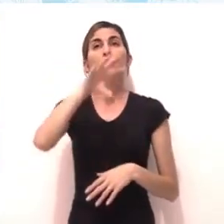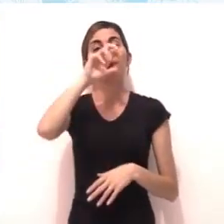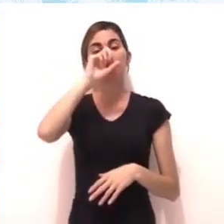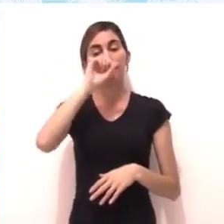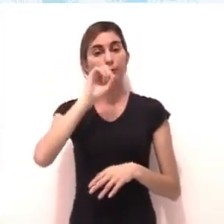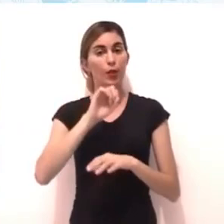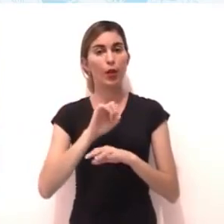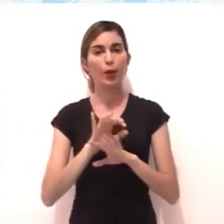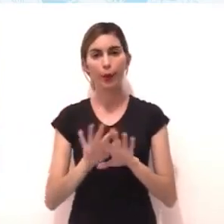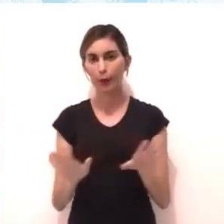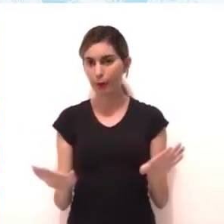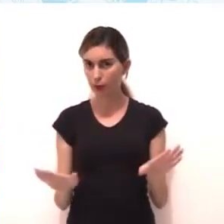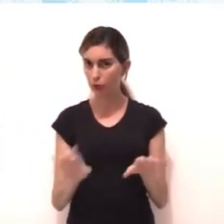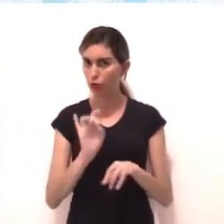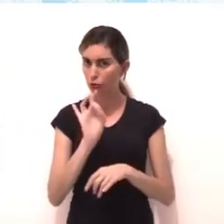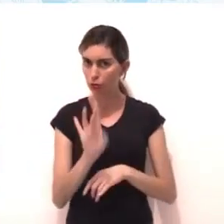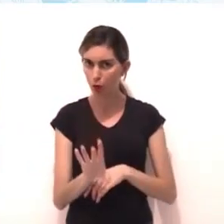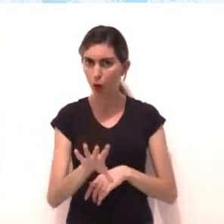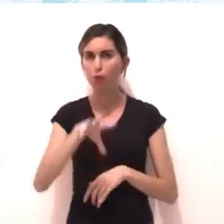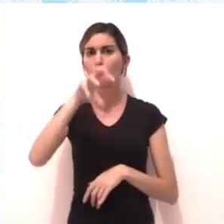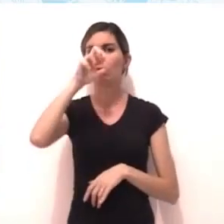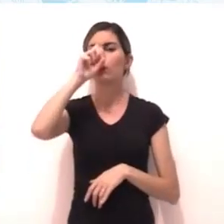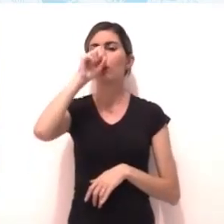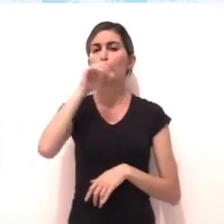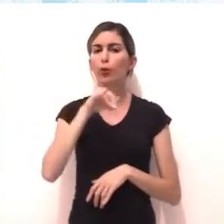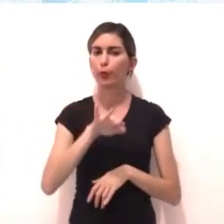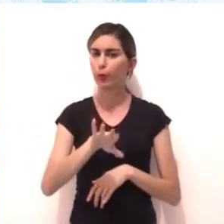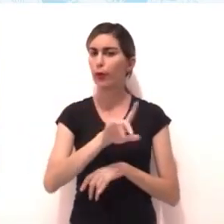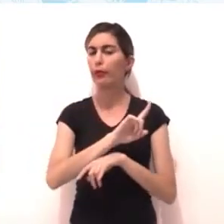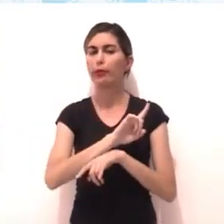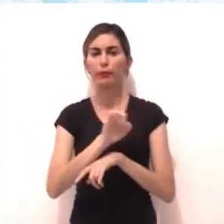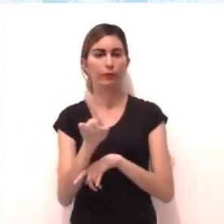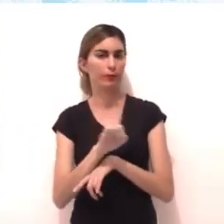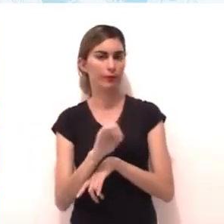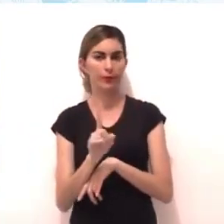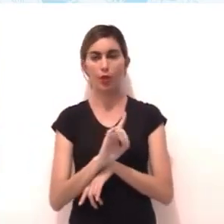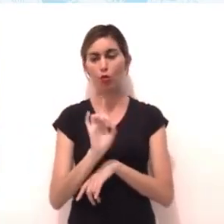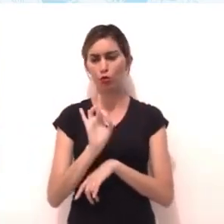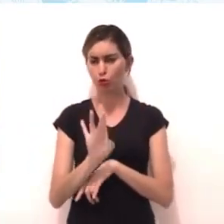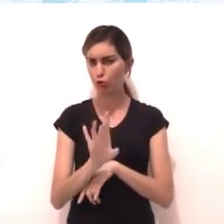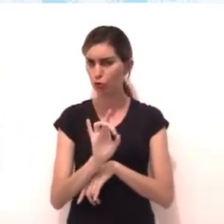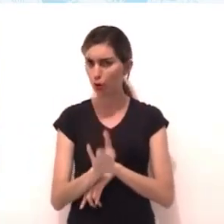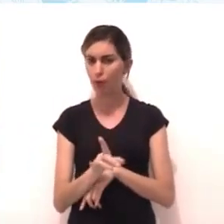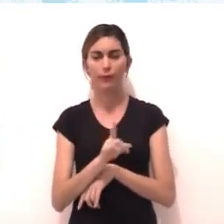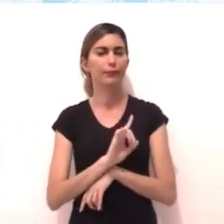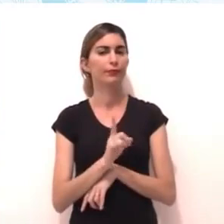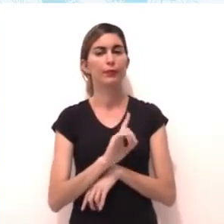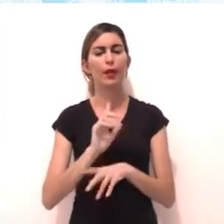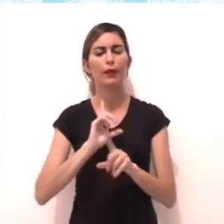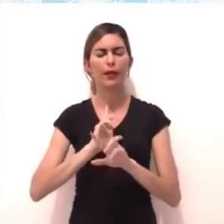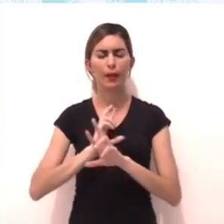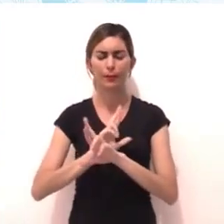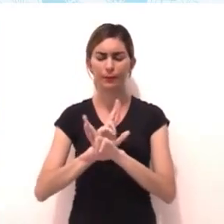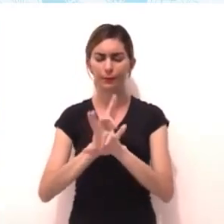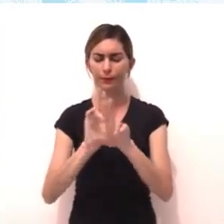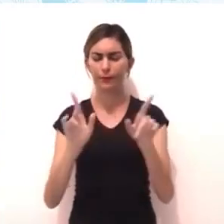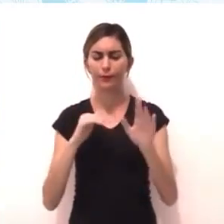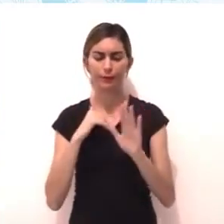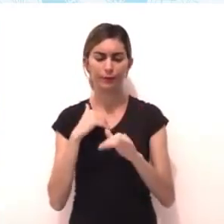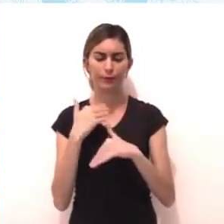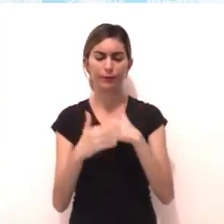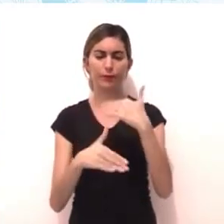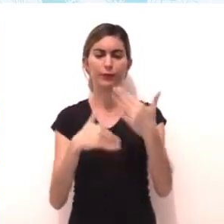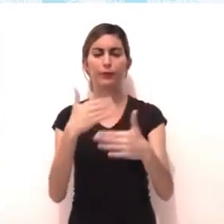inalar e expirar o ar. A respiração ela não se limita apenas a isso. Envolve diversas